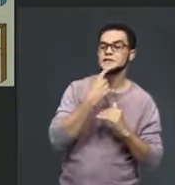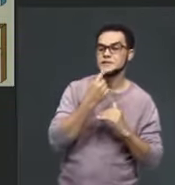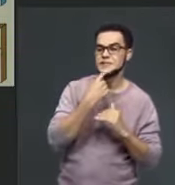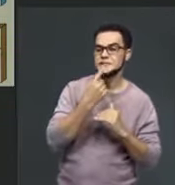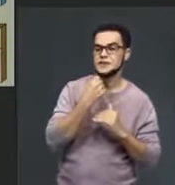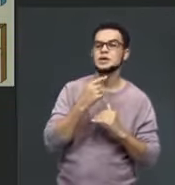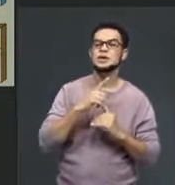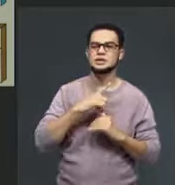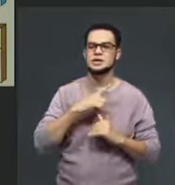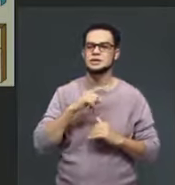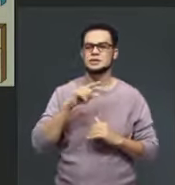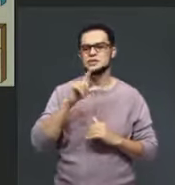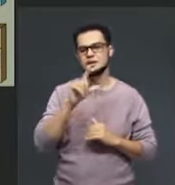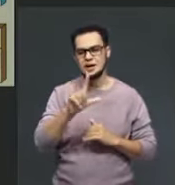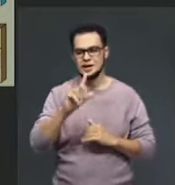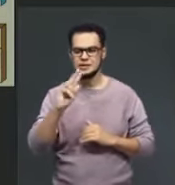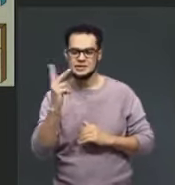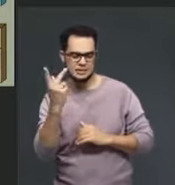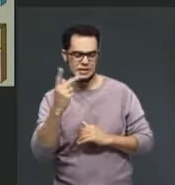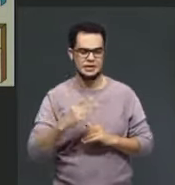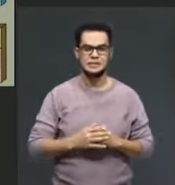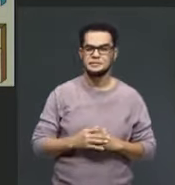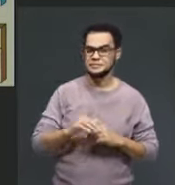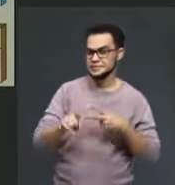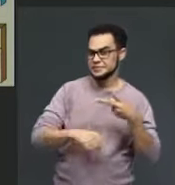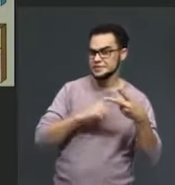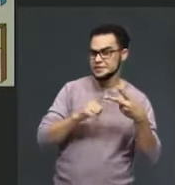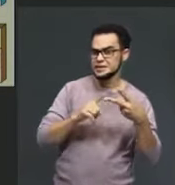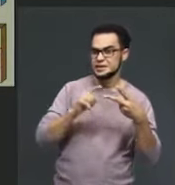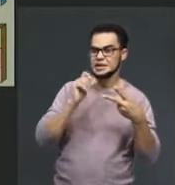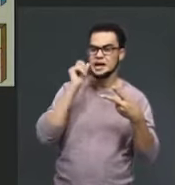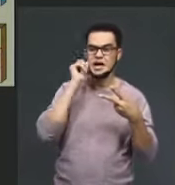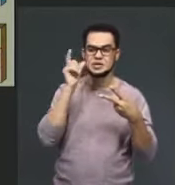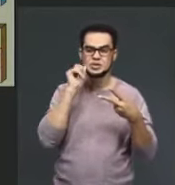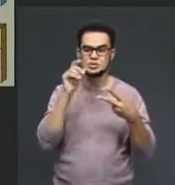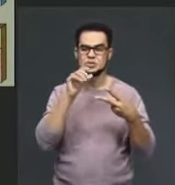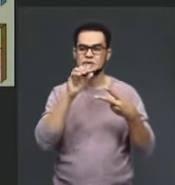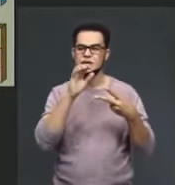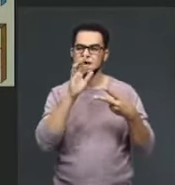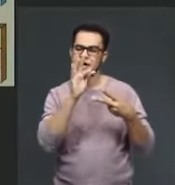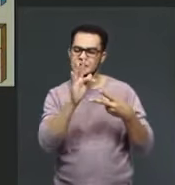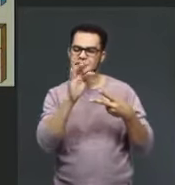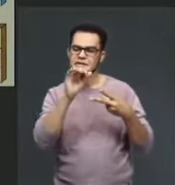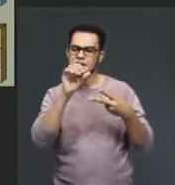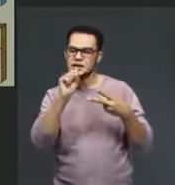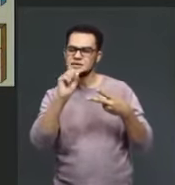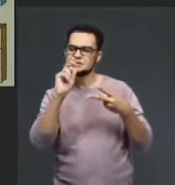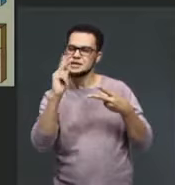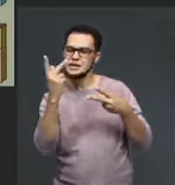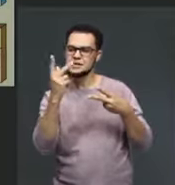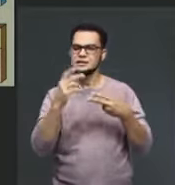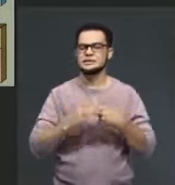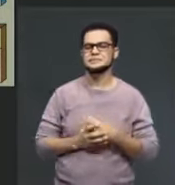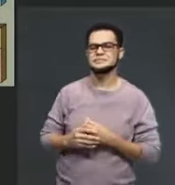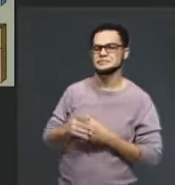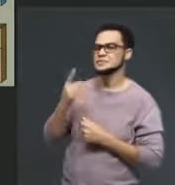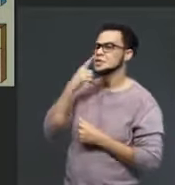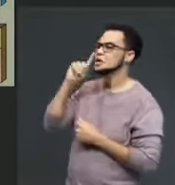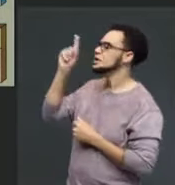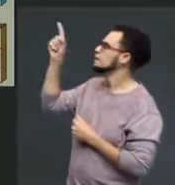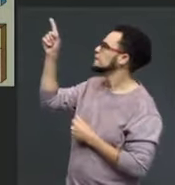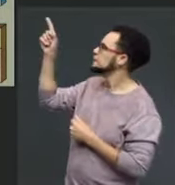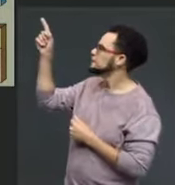hormônio LH e de azul, o FSH, que é o folículo